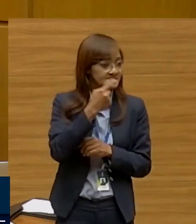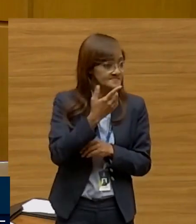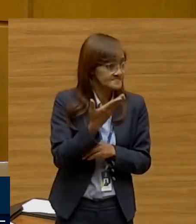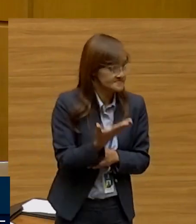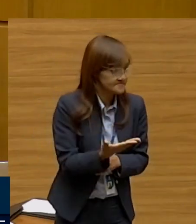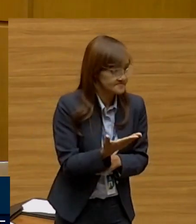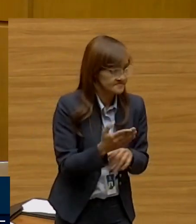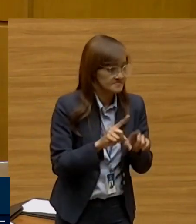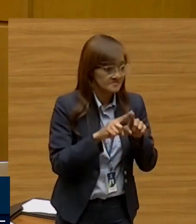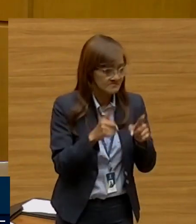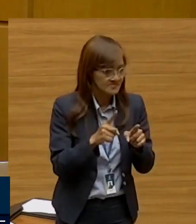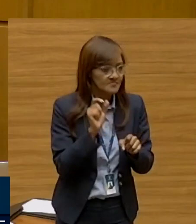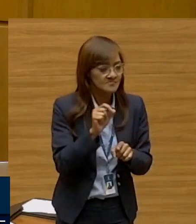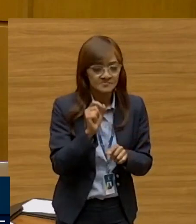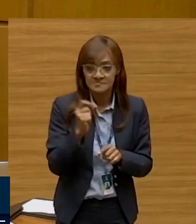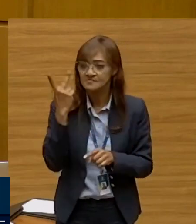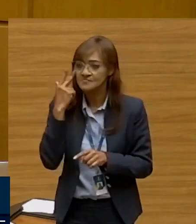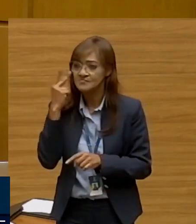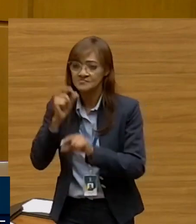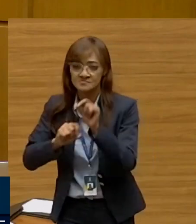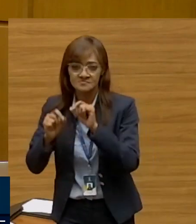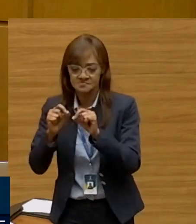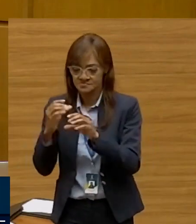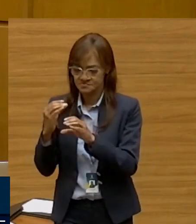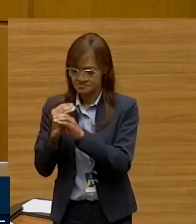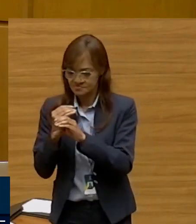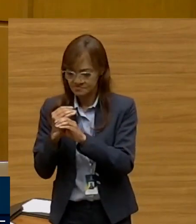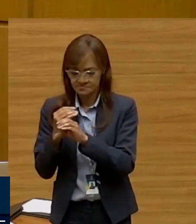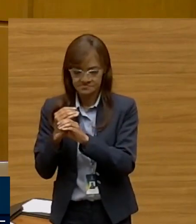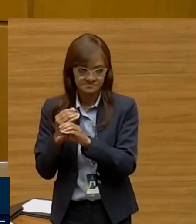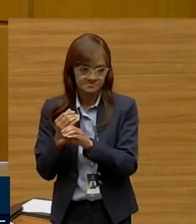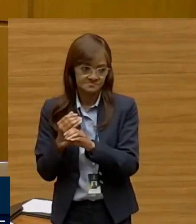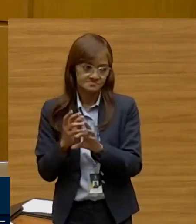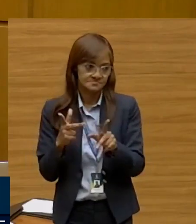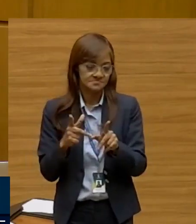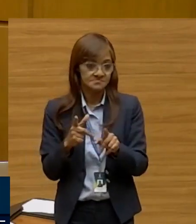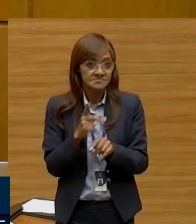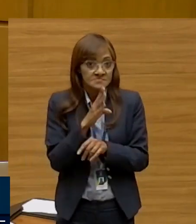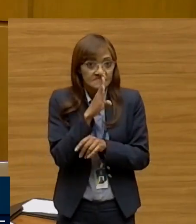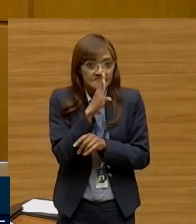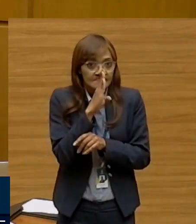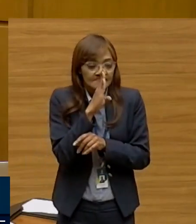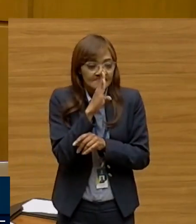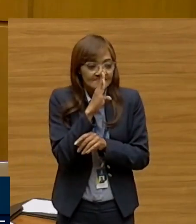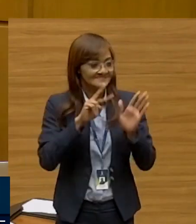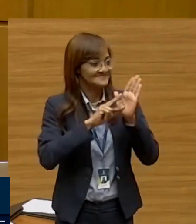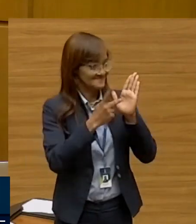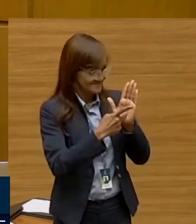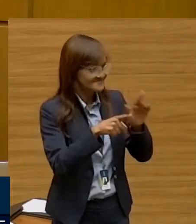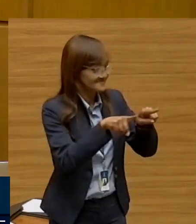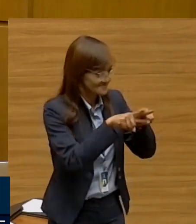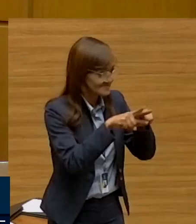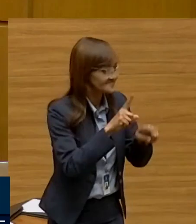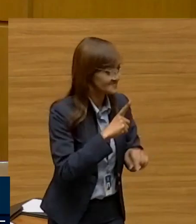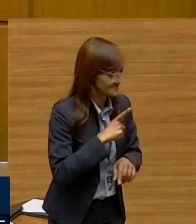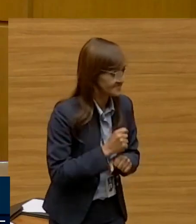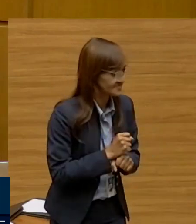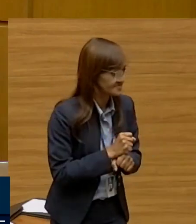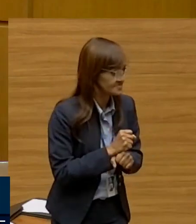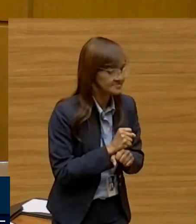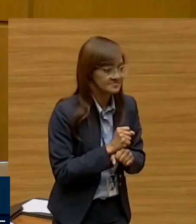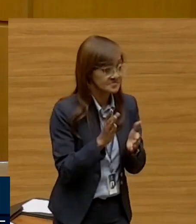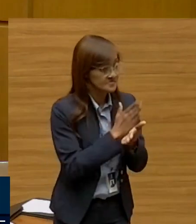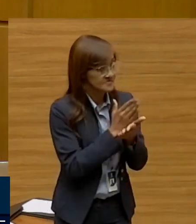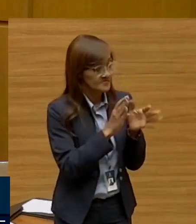Não há um indivíduo que não se comunique, pois até o silêncio ele tem um significado em determinado